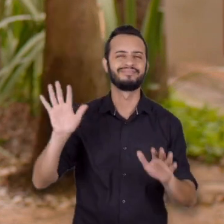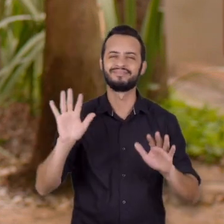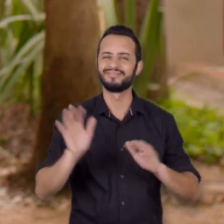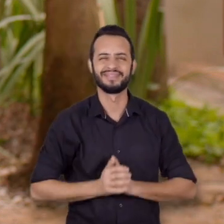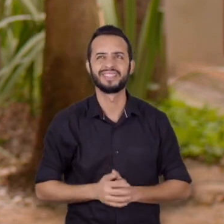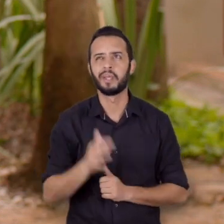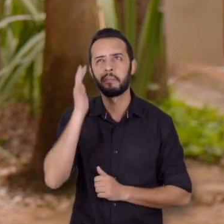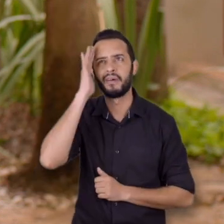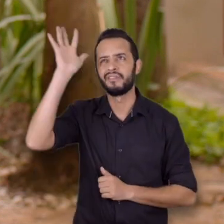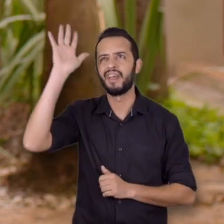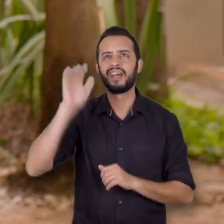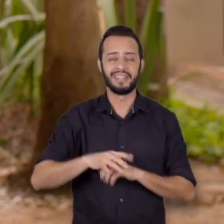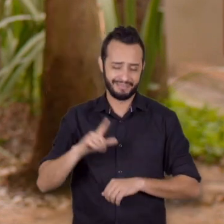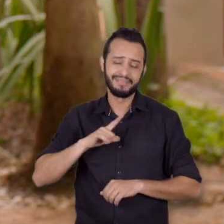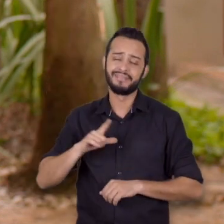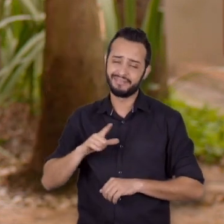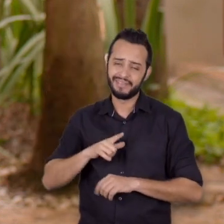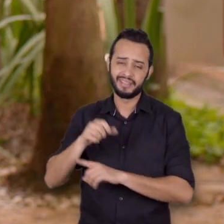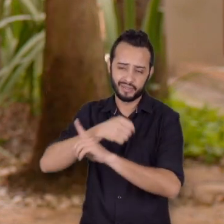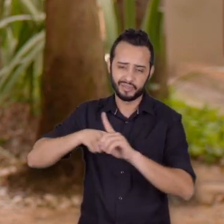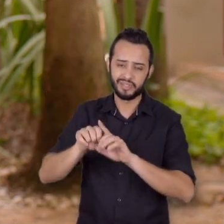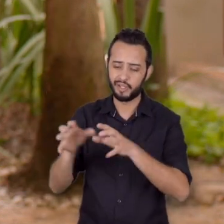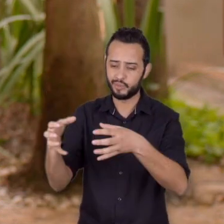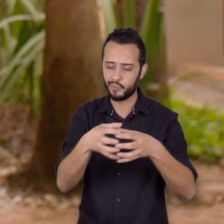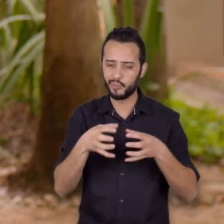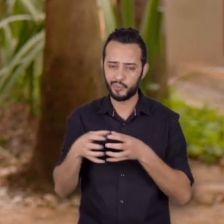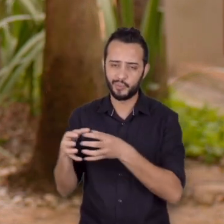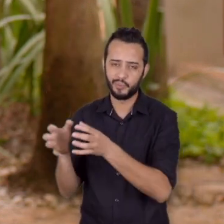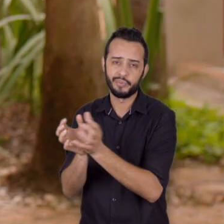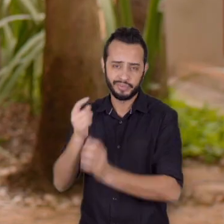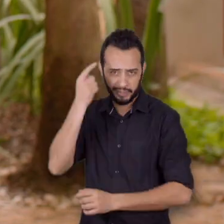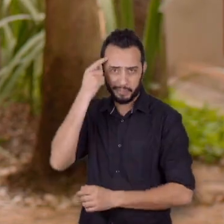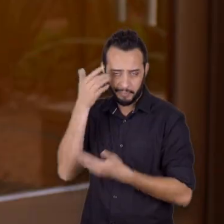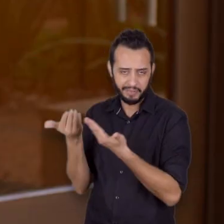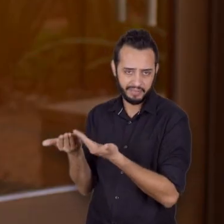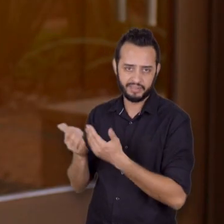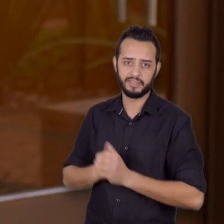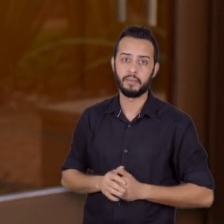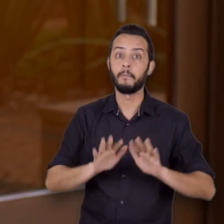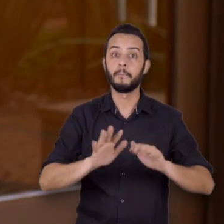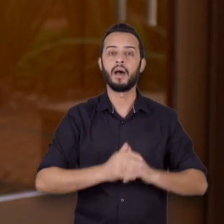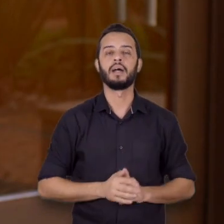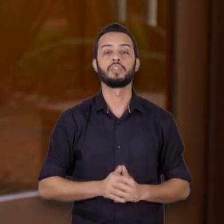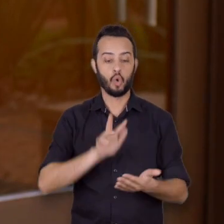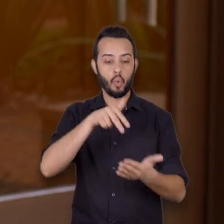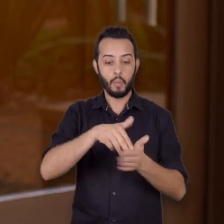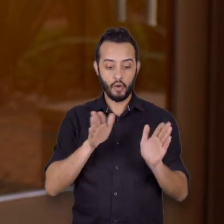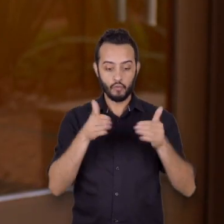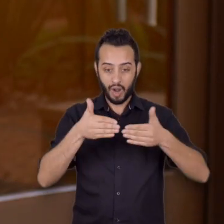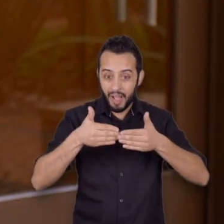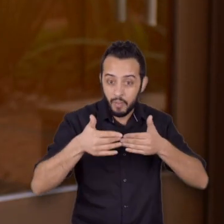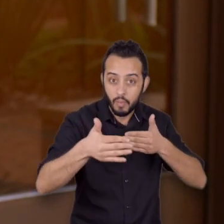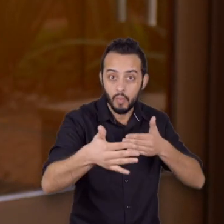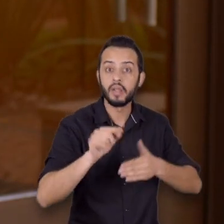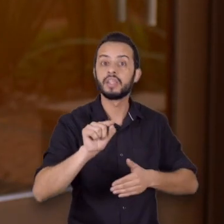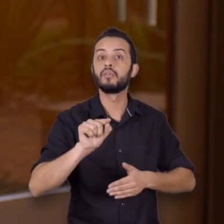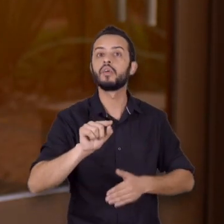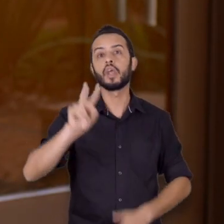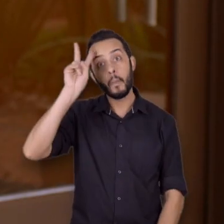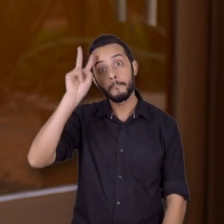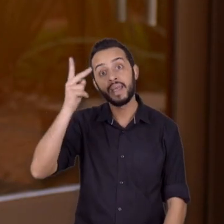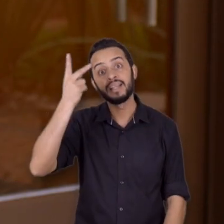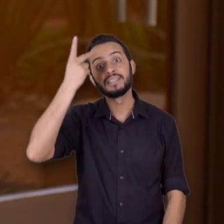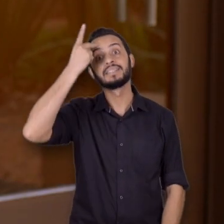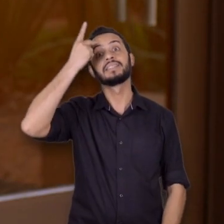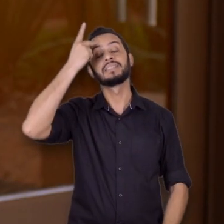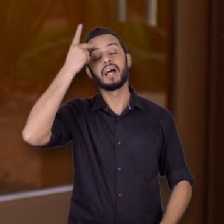isso na verdade é uma viagem de alguns grupos aí que a gente chama de transhumanistas, mas o pós-humanismo tem a ver com isso. Vamos repensar o que é